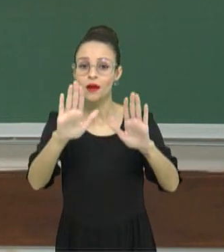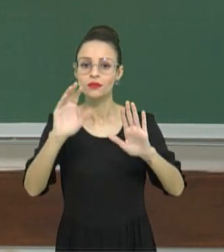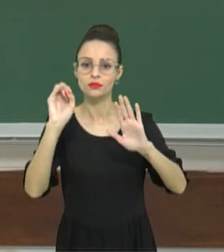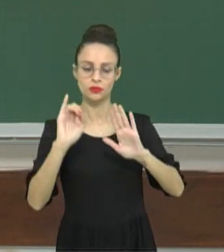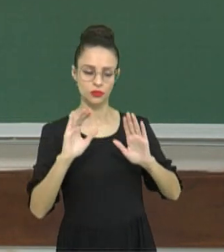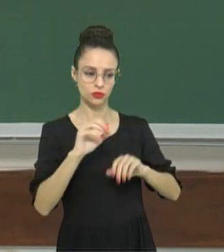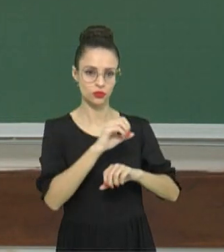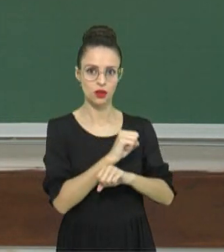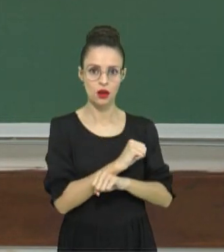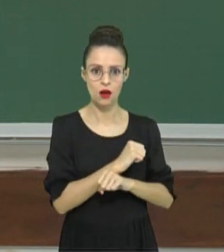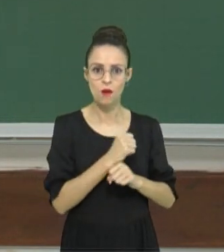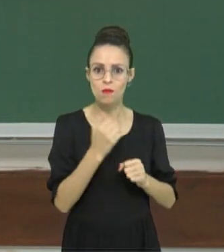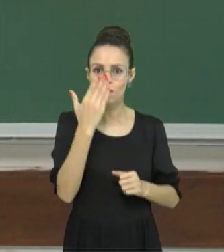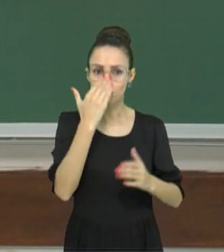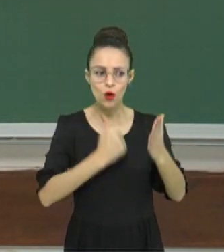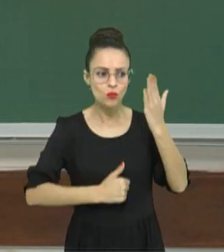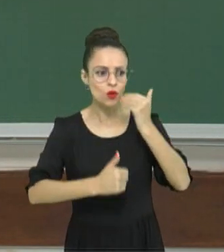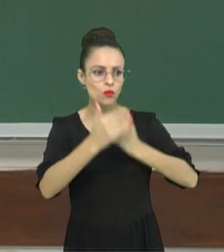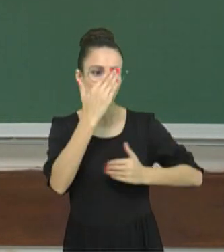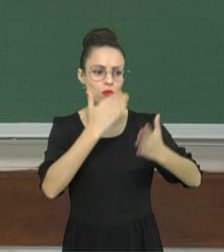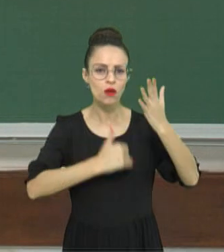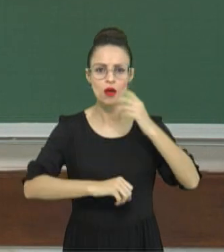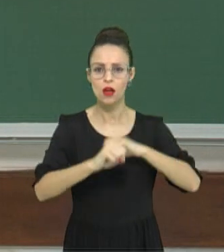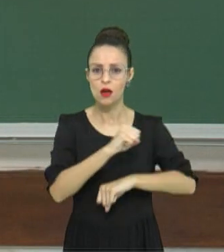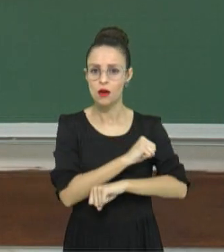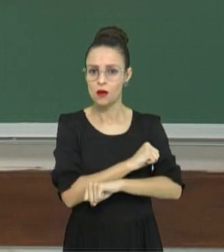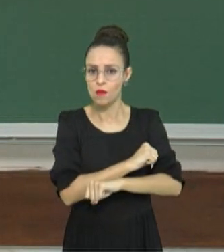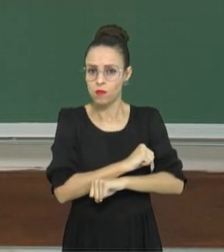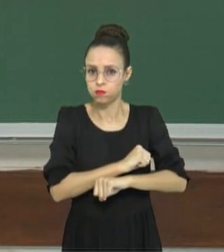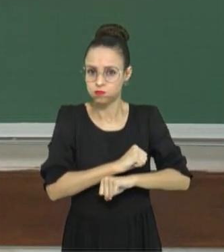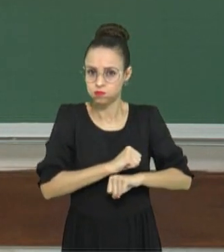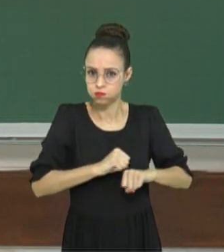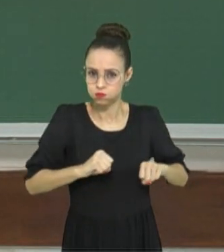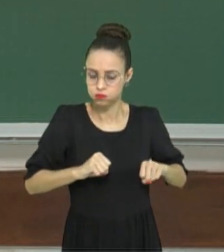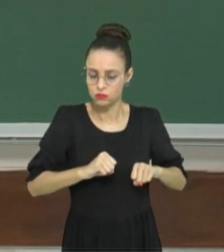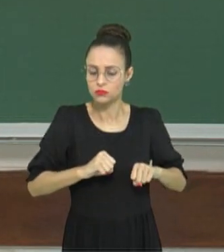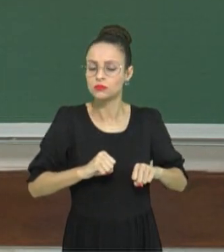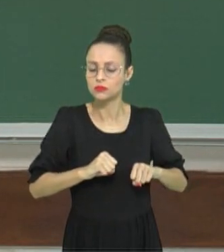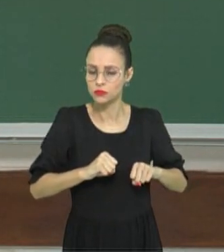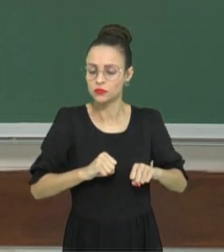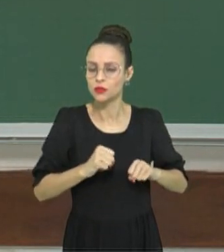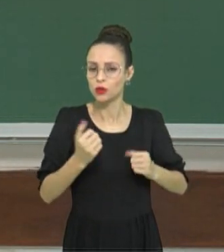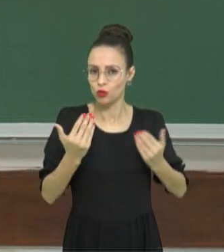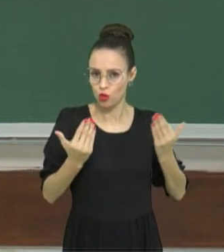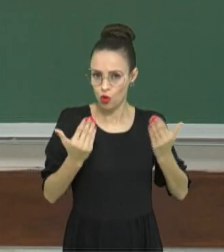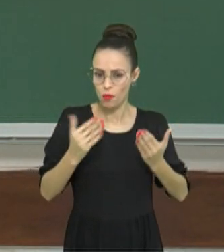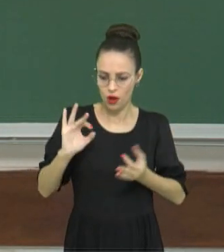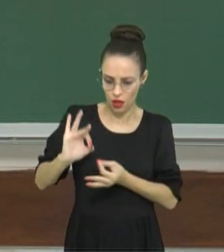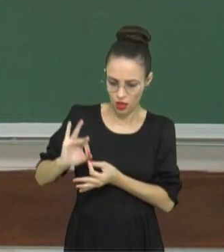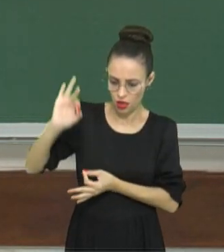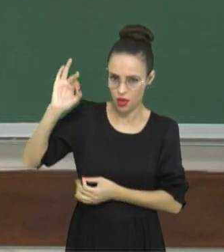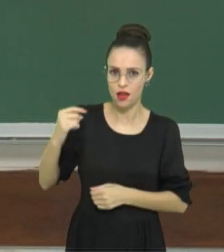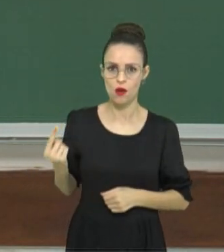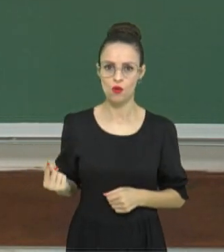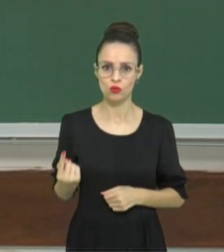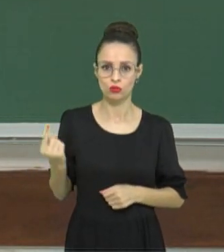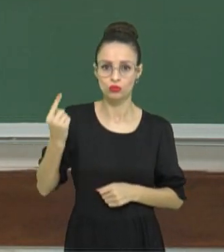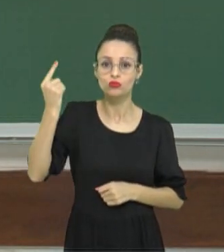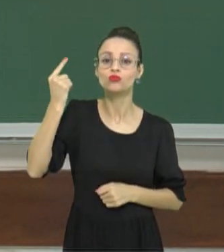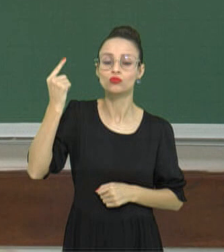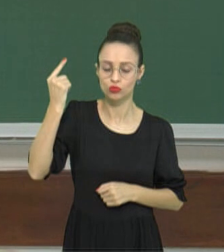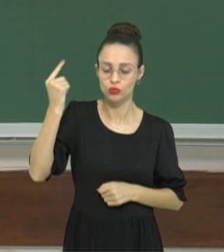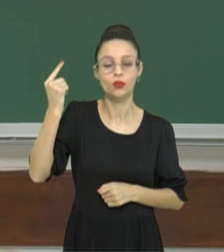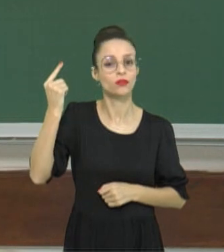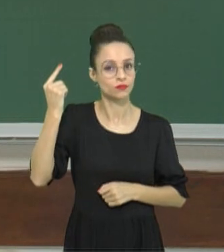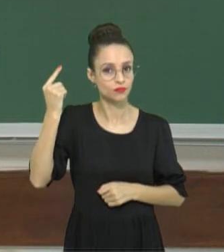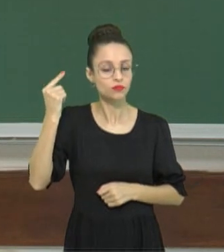gente come muito e o nosso peso acaba sendo muito maior em relação à nossa estatura, né, e aí